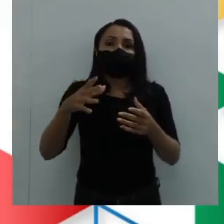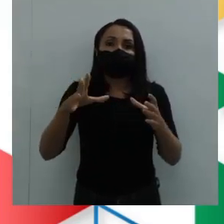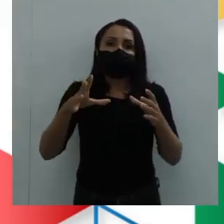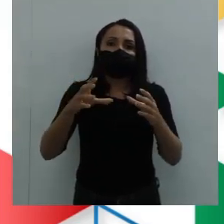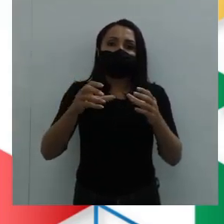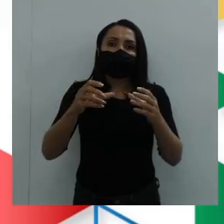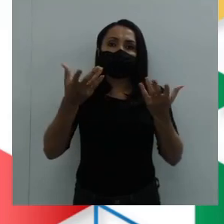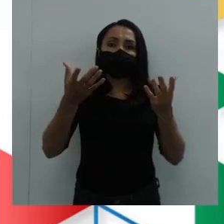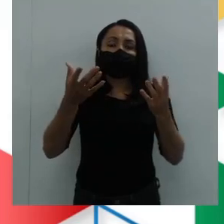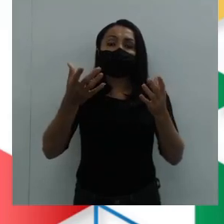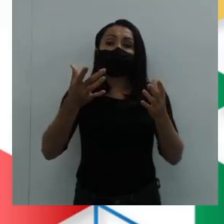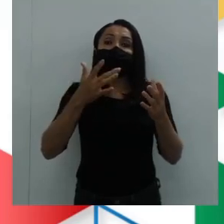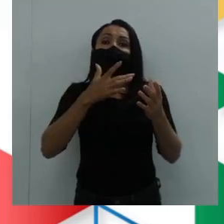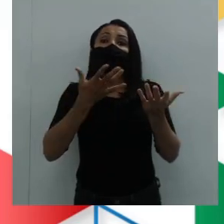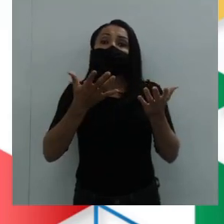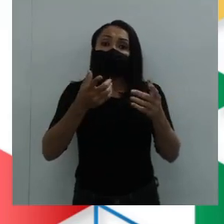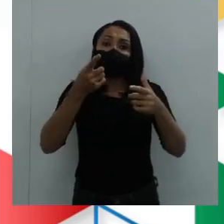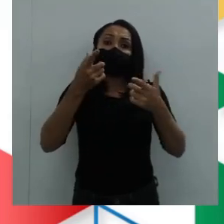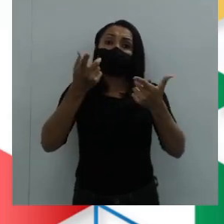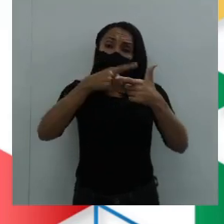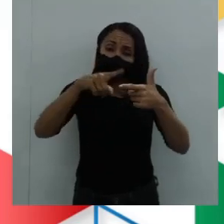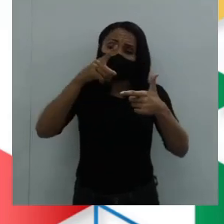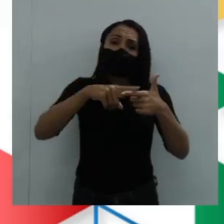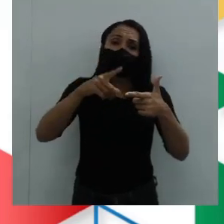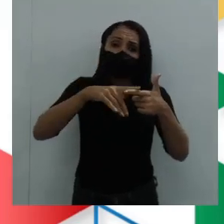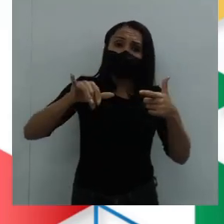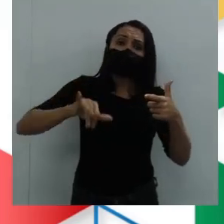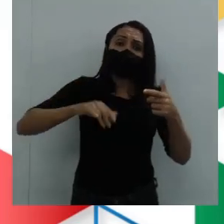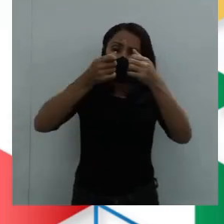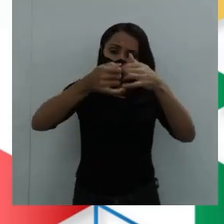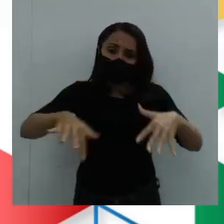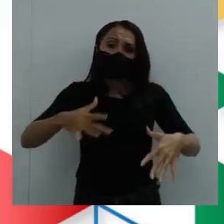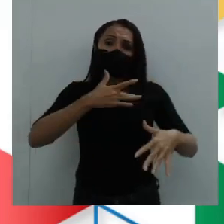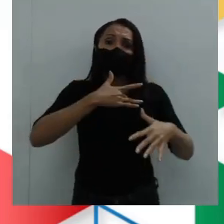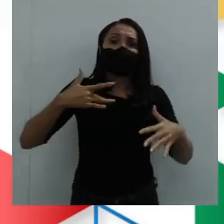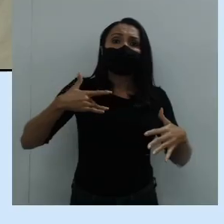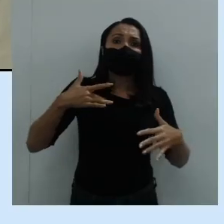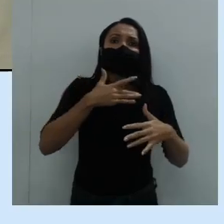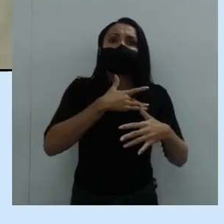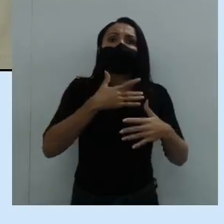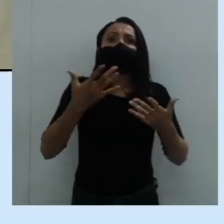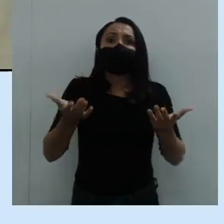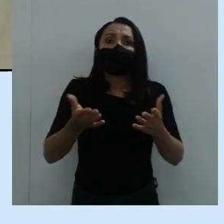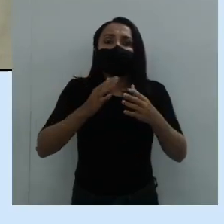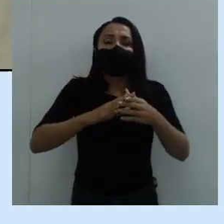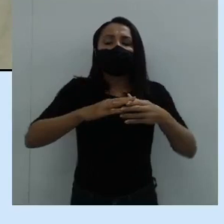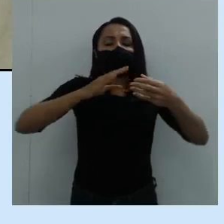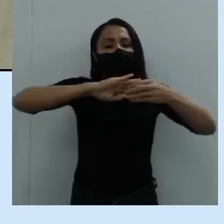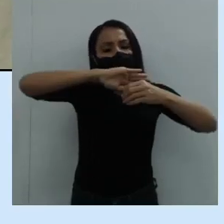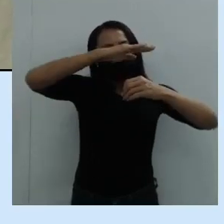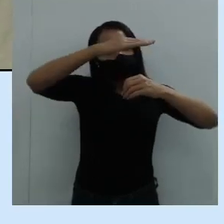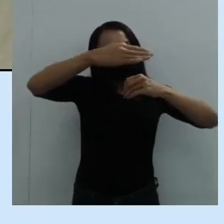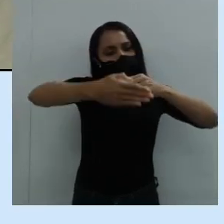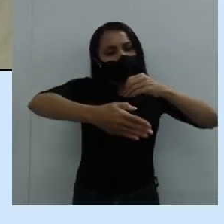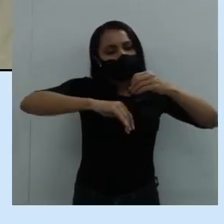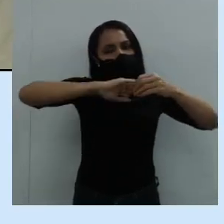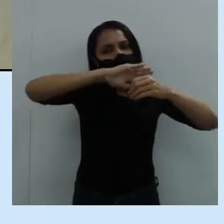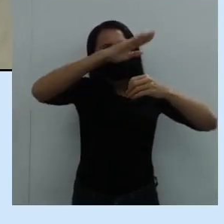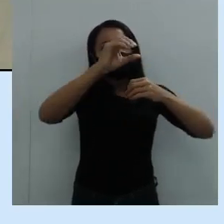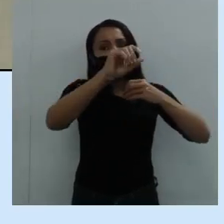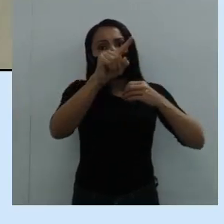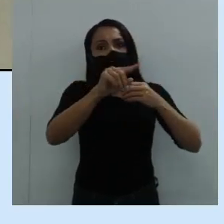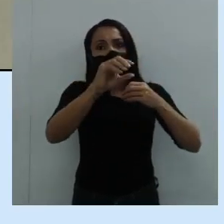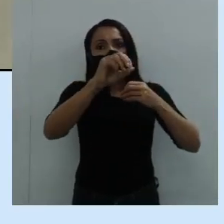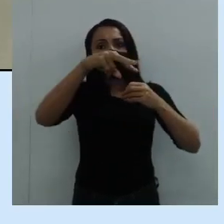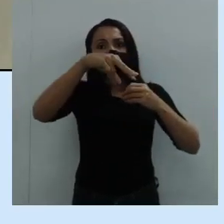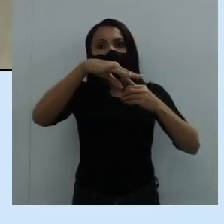a vida e são em boa parte filtrados, né, por essa camada de ozônio. A camada de ozônio ela vai